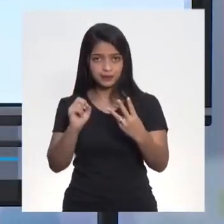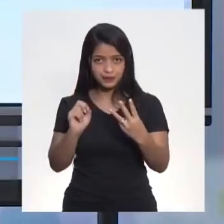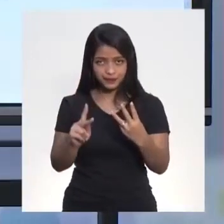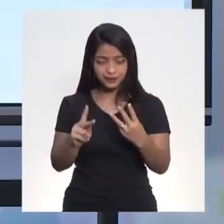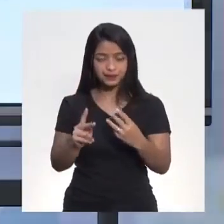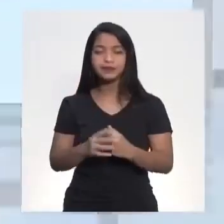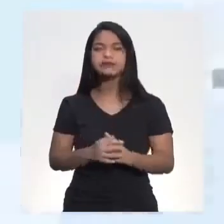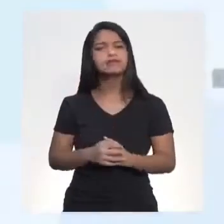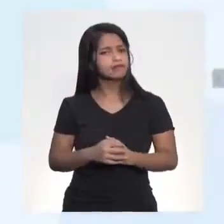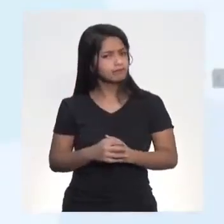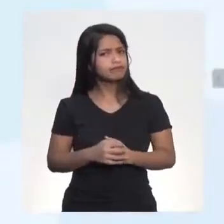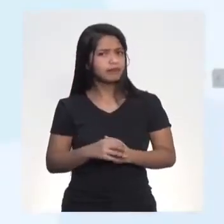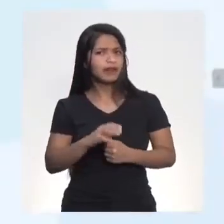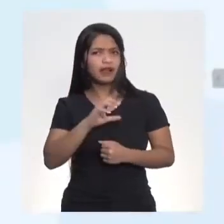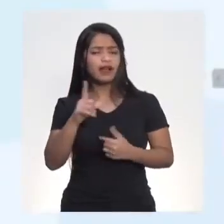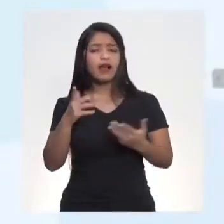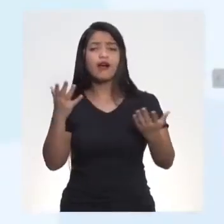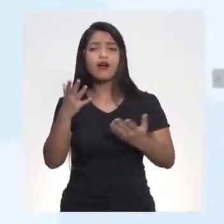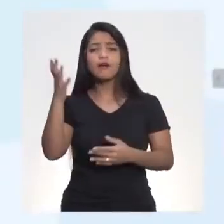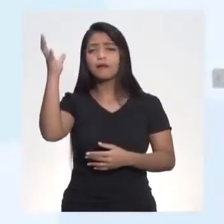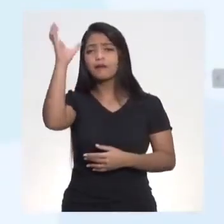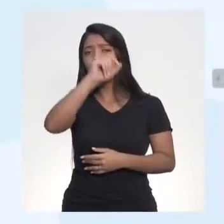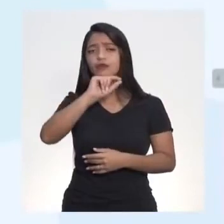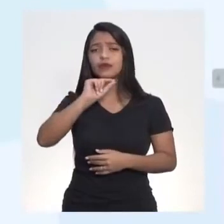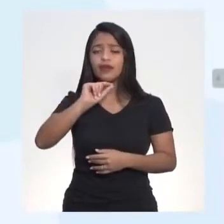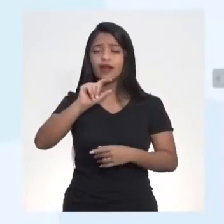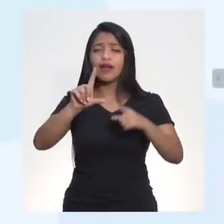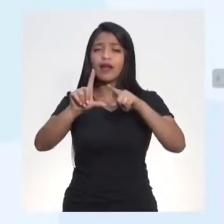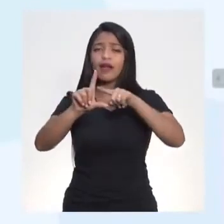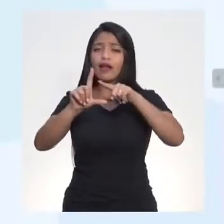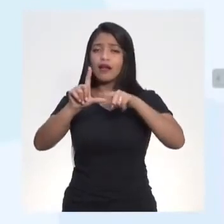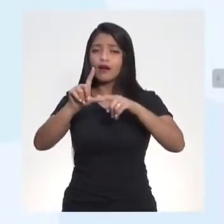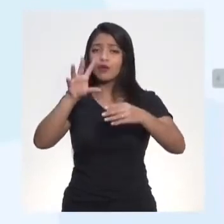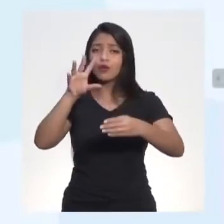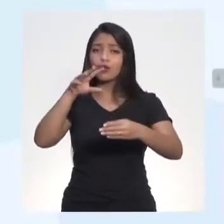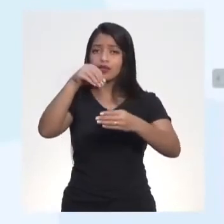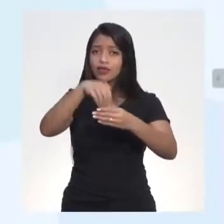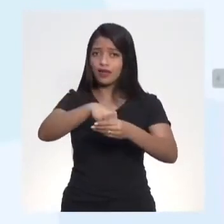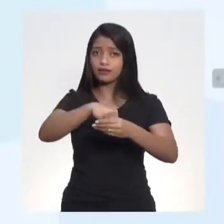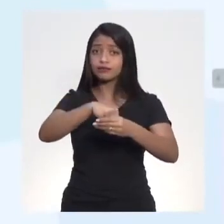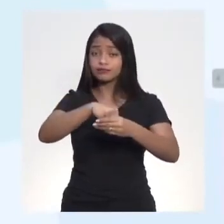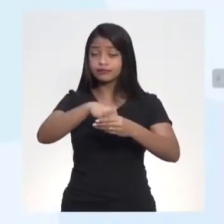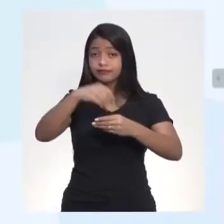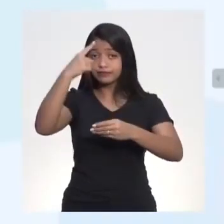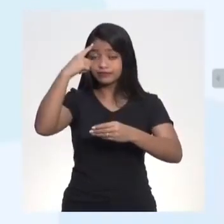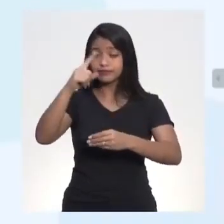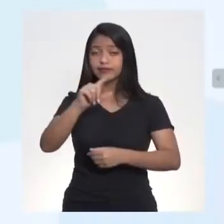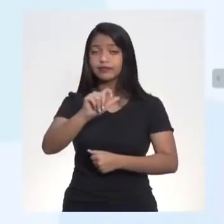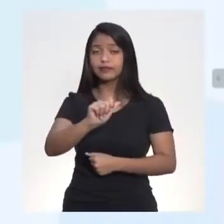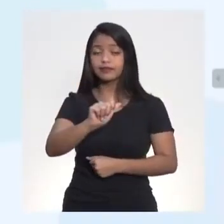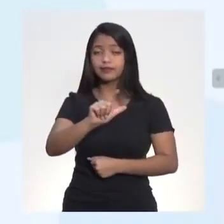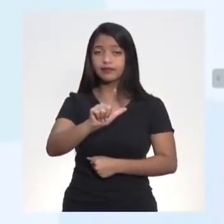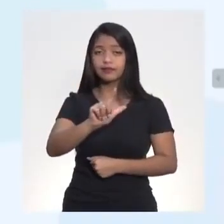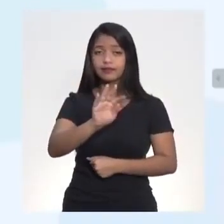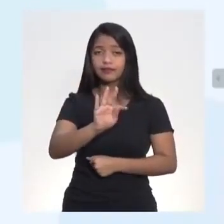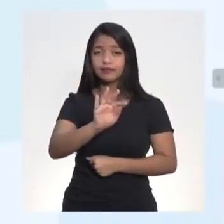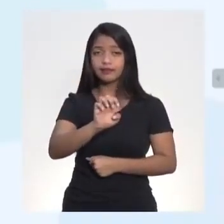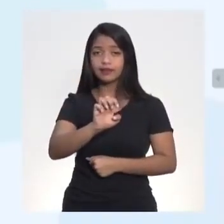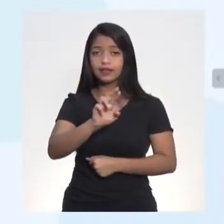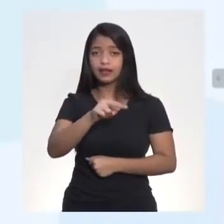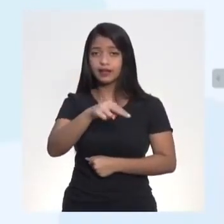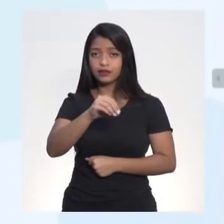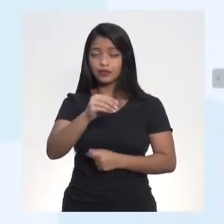vocês a questão, então, dos internos. De novo, ele é alterno, né? Porque ele vai alterar, né? Vai ter uma